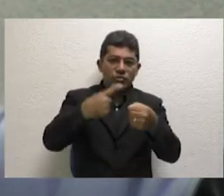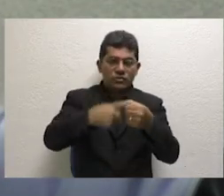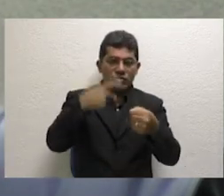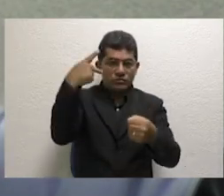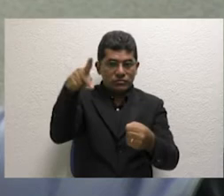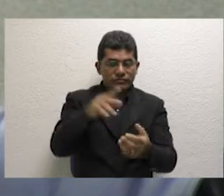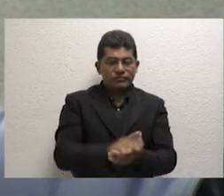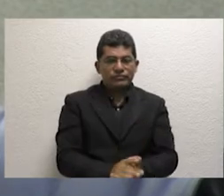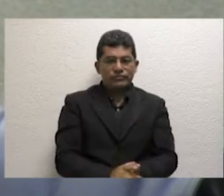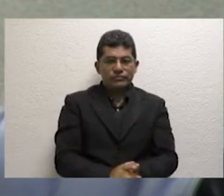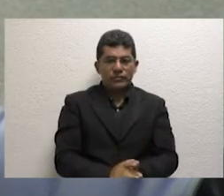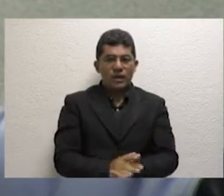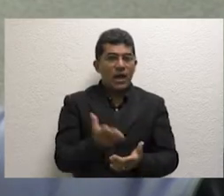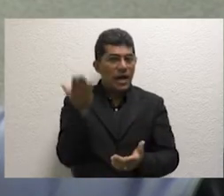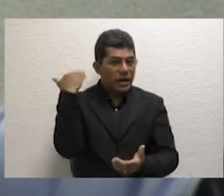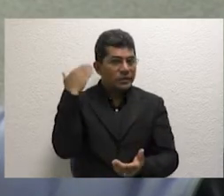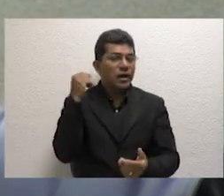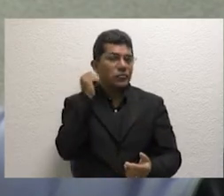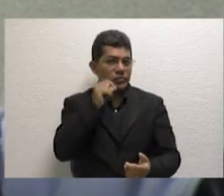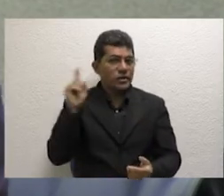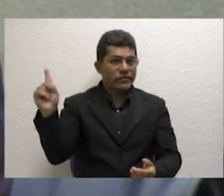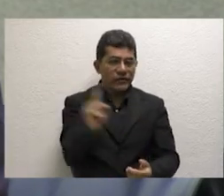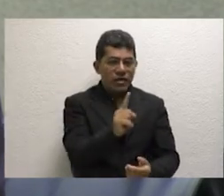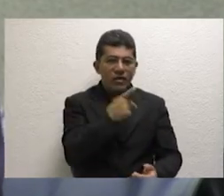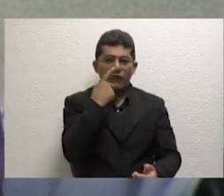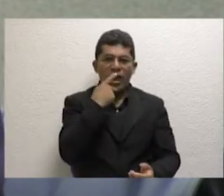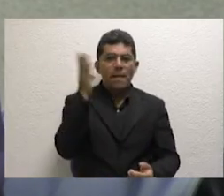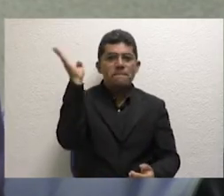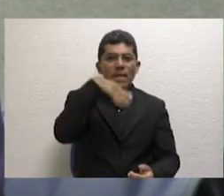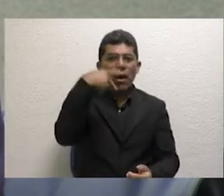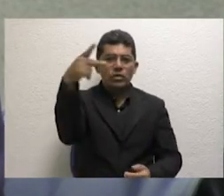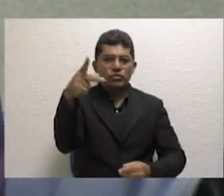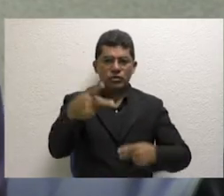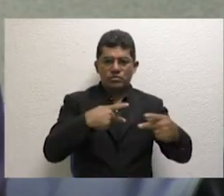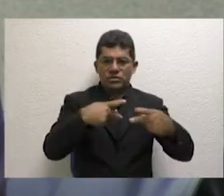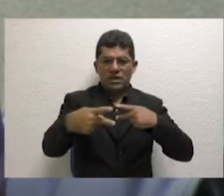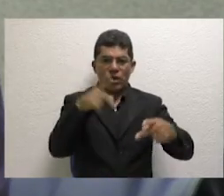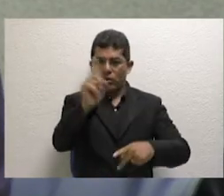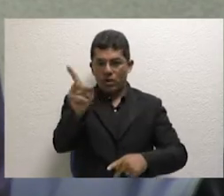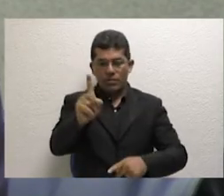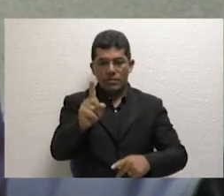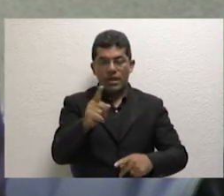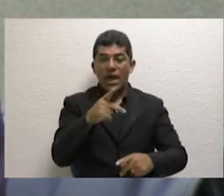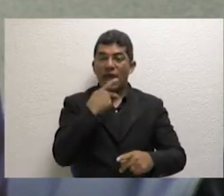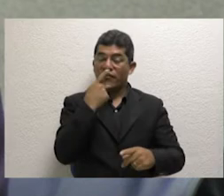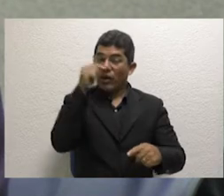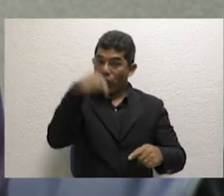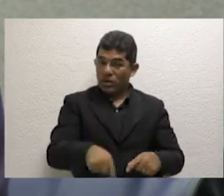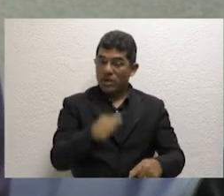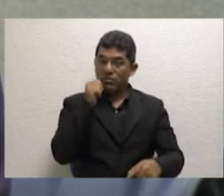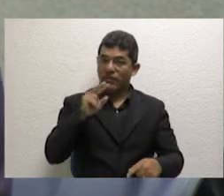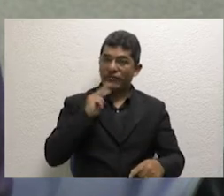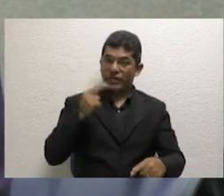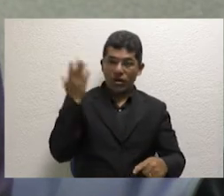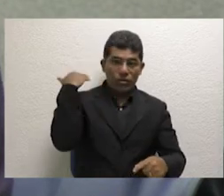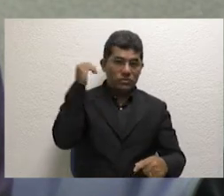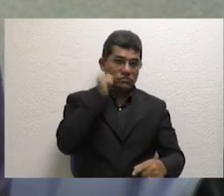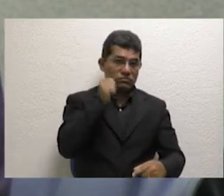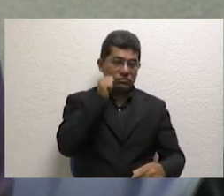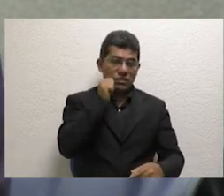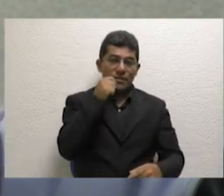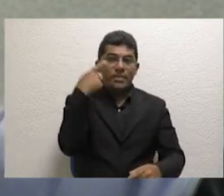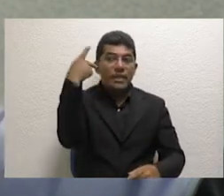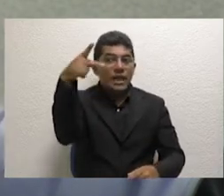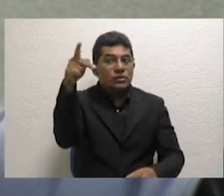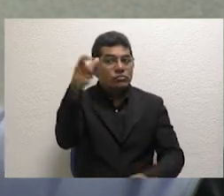de Tonantins não veio aqui falar mal de sua administração veio apenas aqui falar da sua